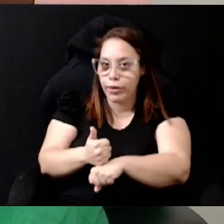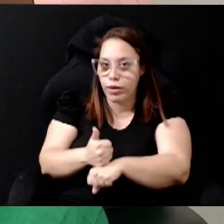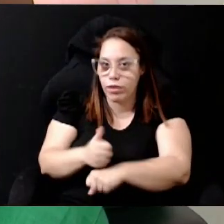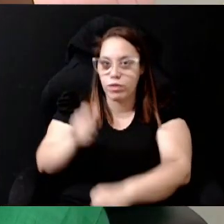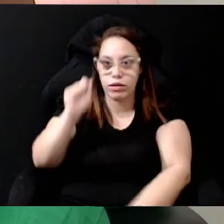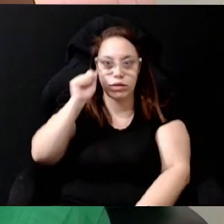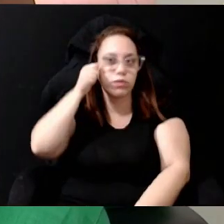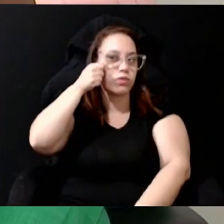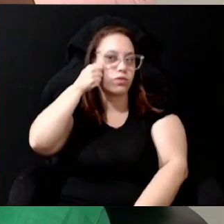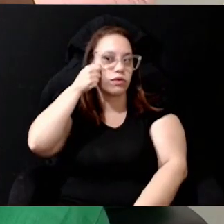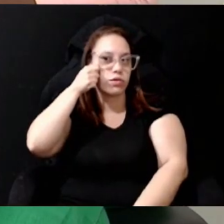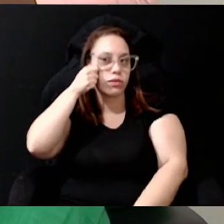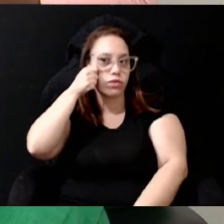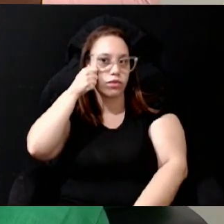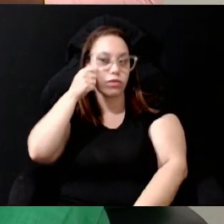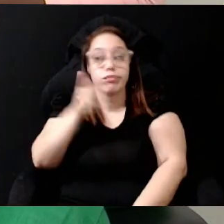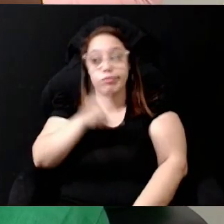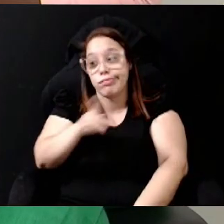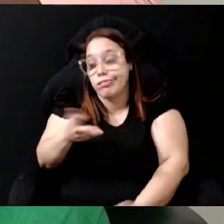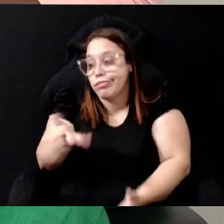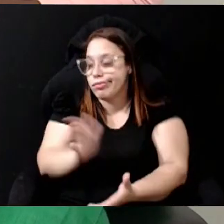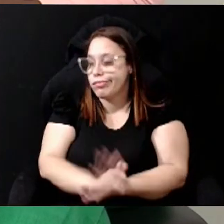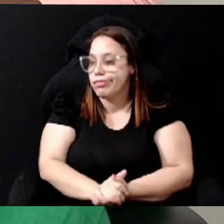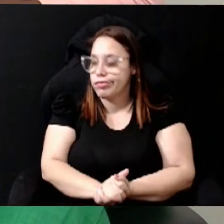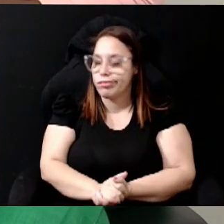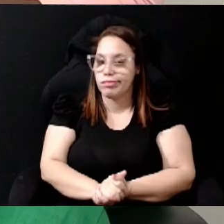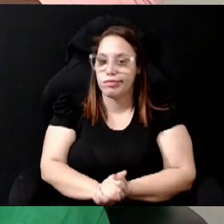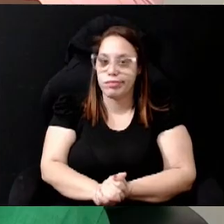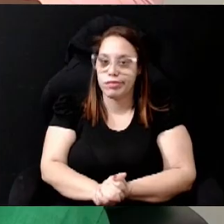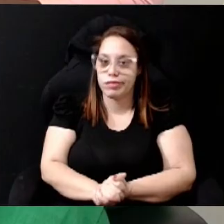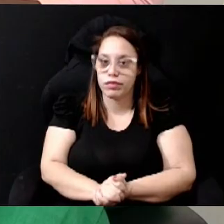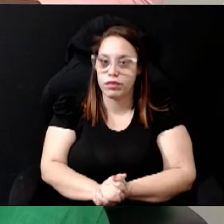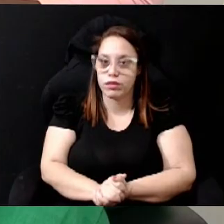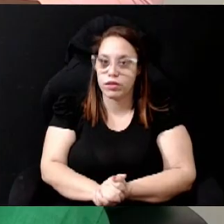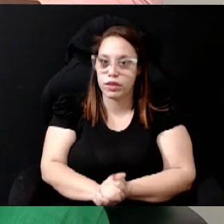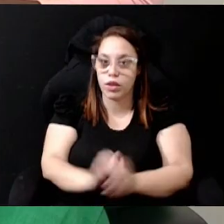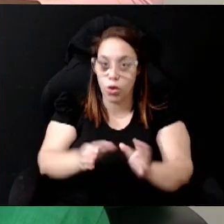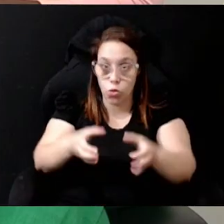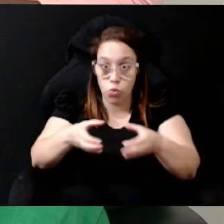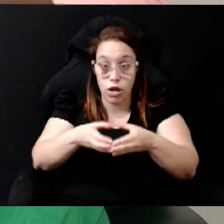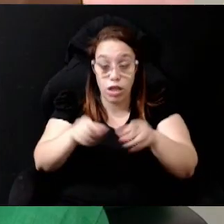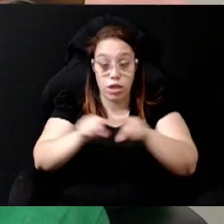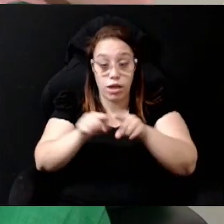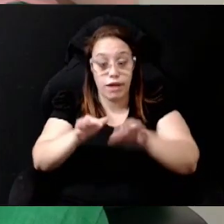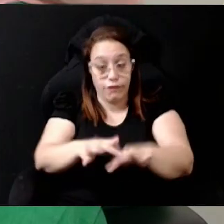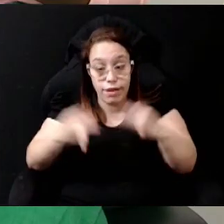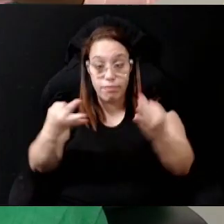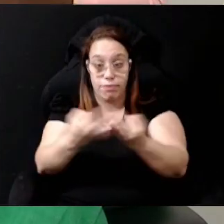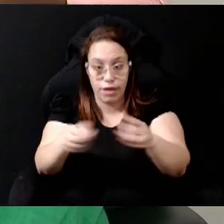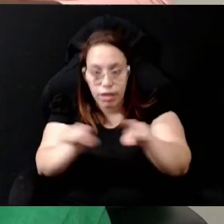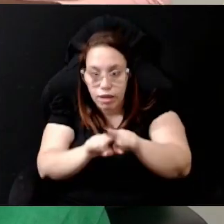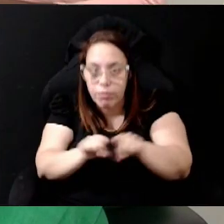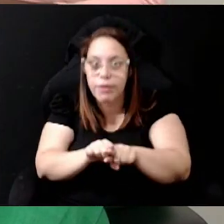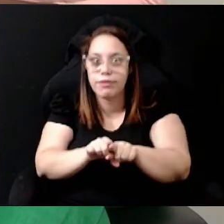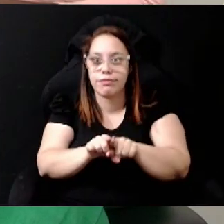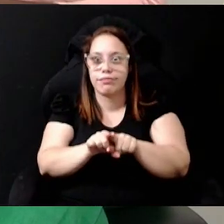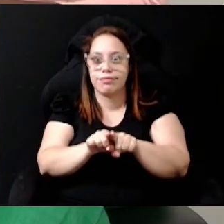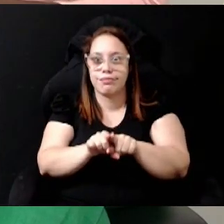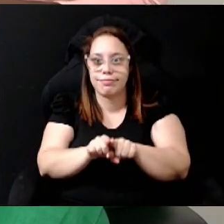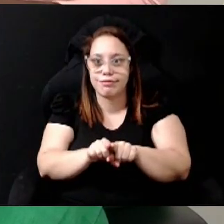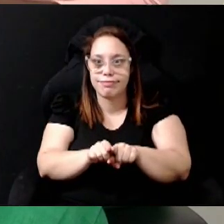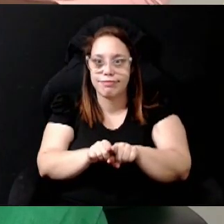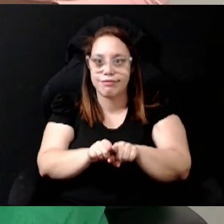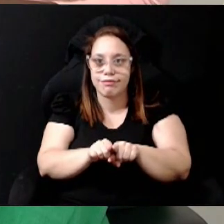formar, né? Mediar a formação dos professores e dos agentes, né? E com a comunidade também, com as famílias também, né?